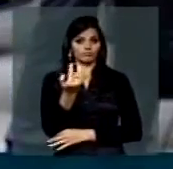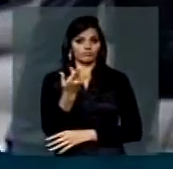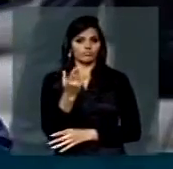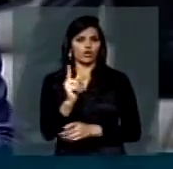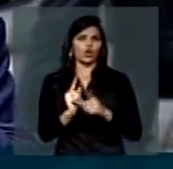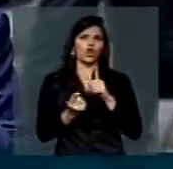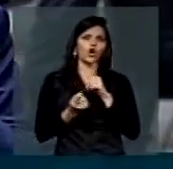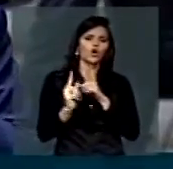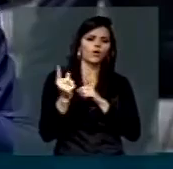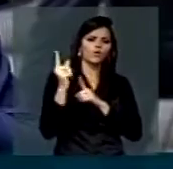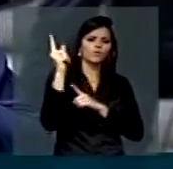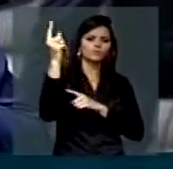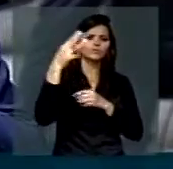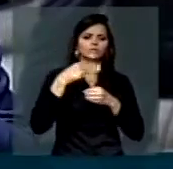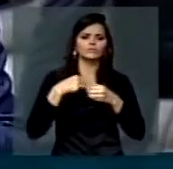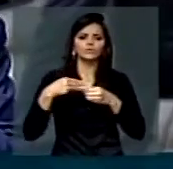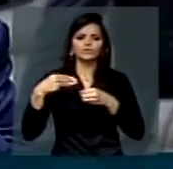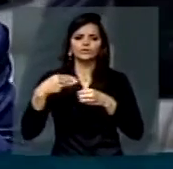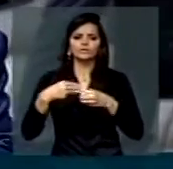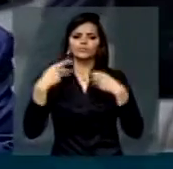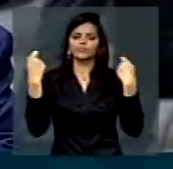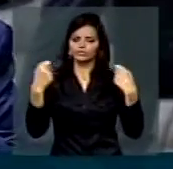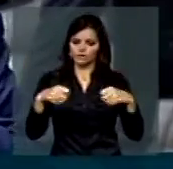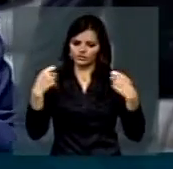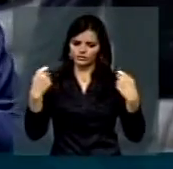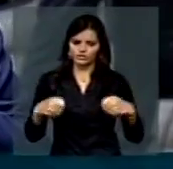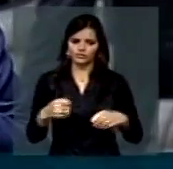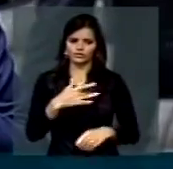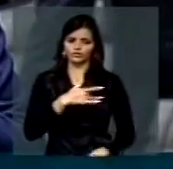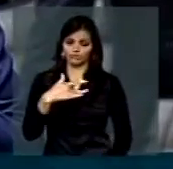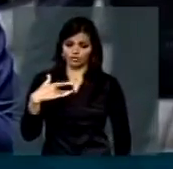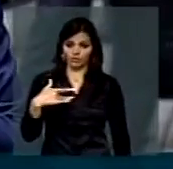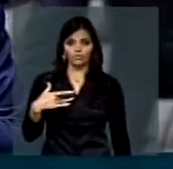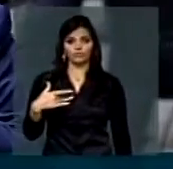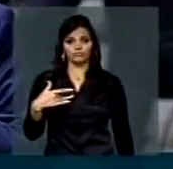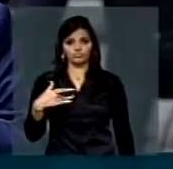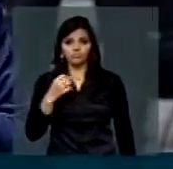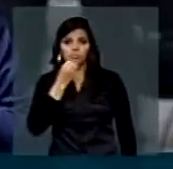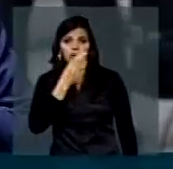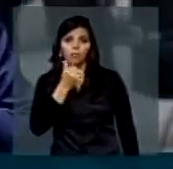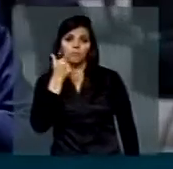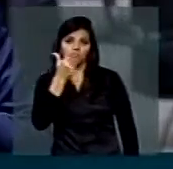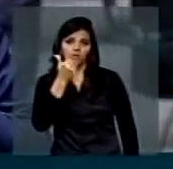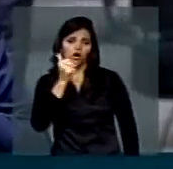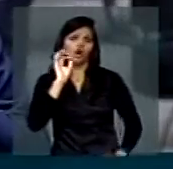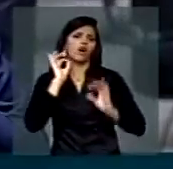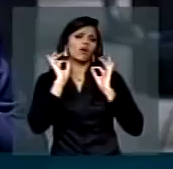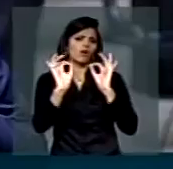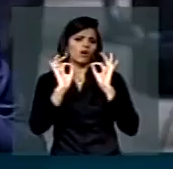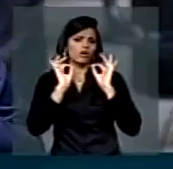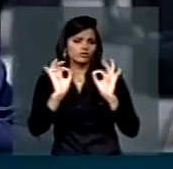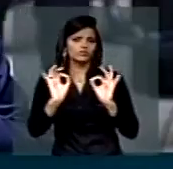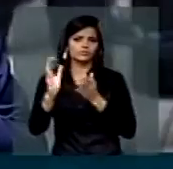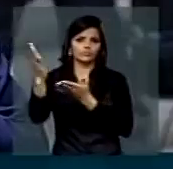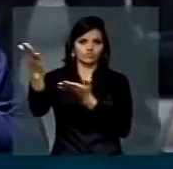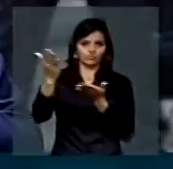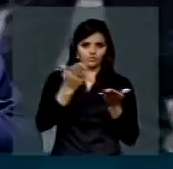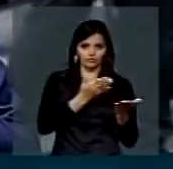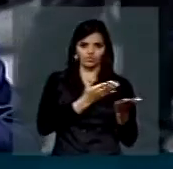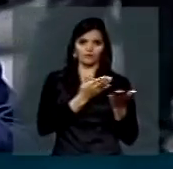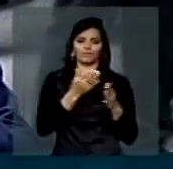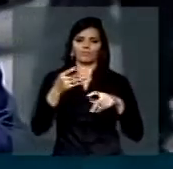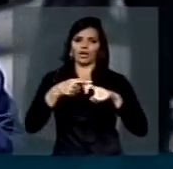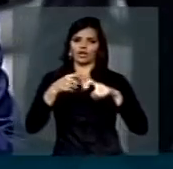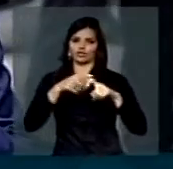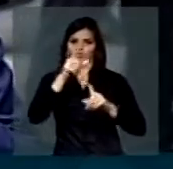rincões brasileiros que tanto necessitam de saúde. Para nós seríamos ótimos receber esses